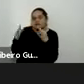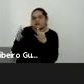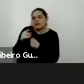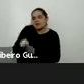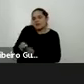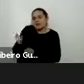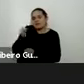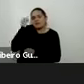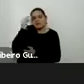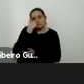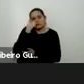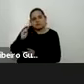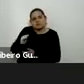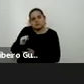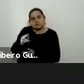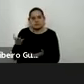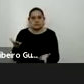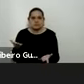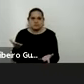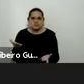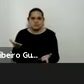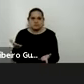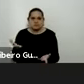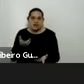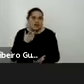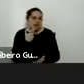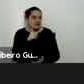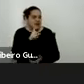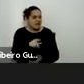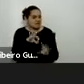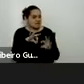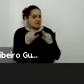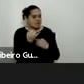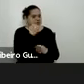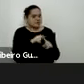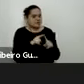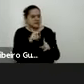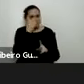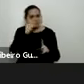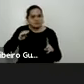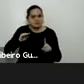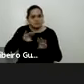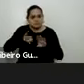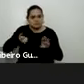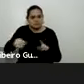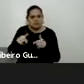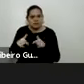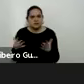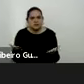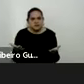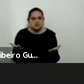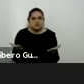né? Apesar de pregar o contrário, e afastar completamente todo o poder de pai e